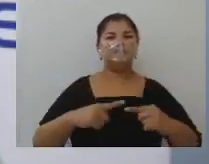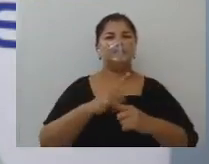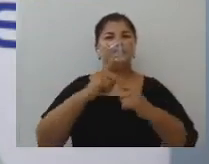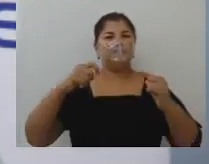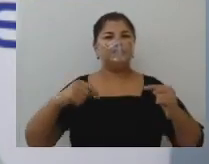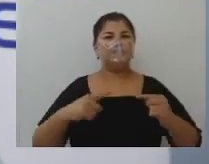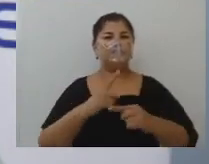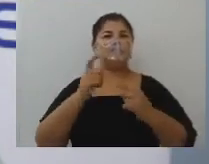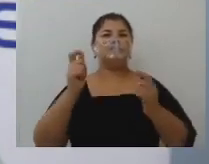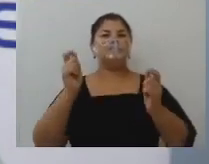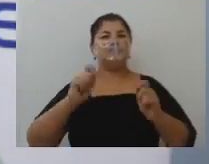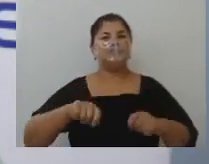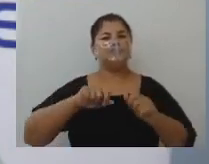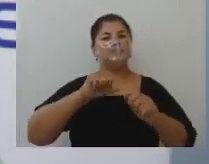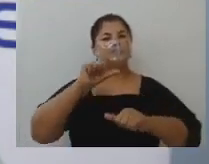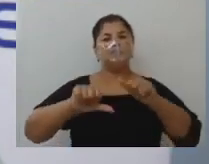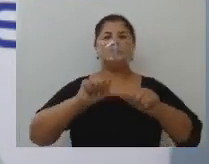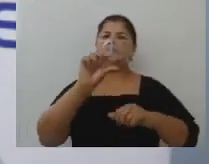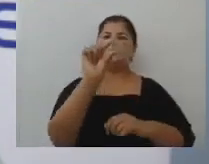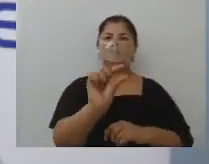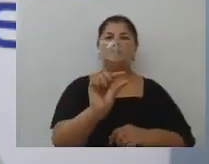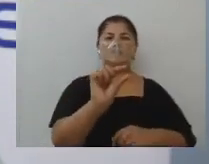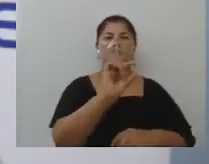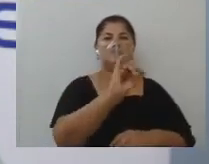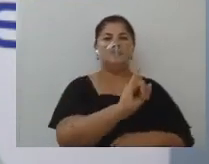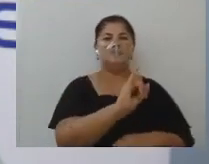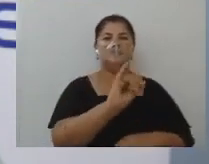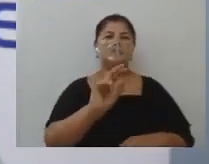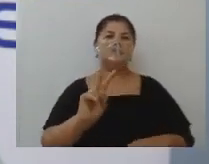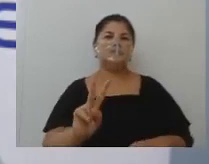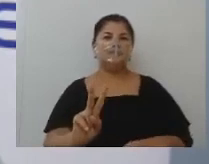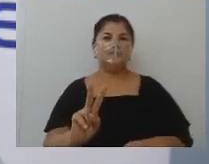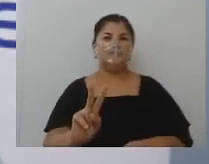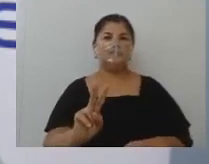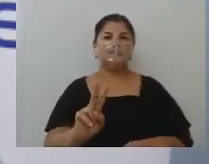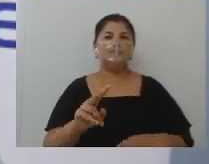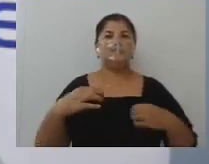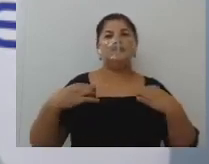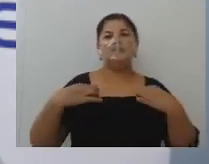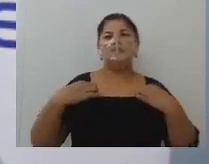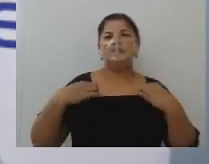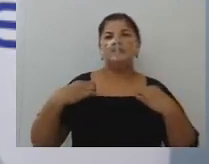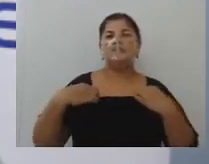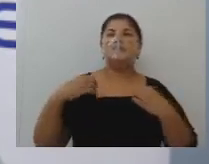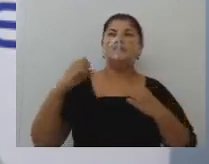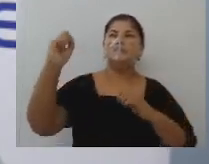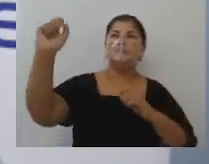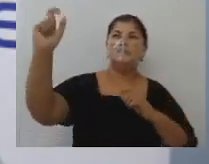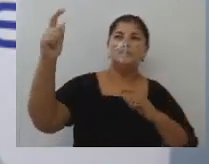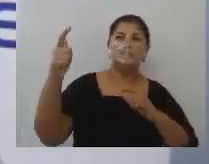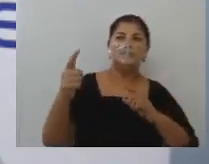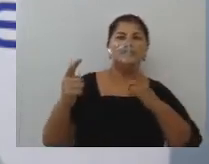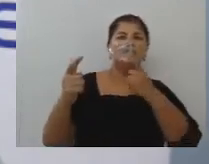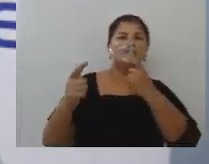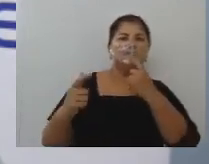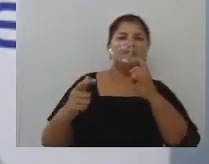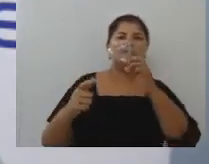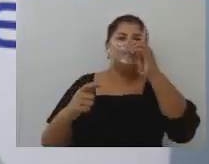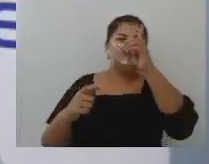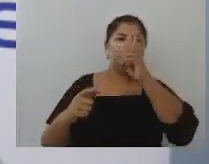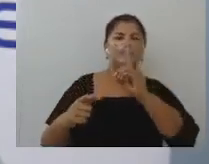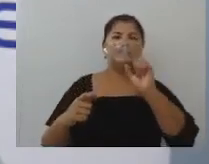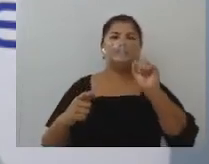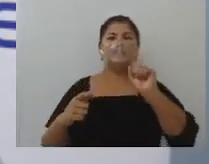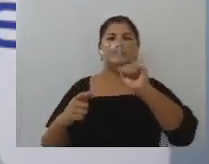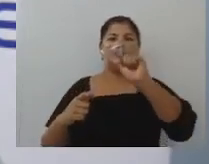poucas são transformadas em infravermelho. E na hora que aquele tecido, aquele composto, reflete vermelho, amarelo,